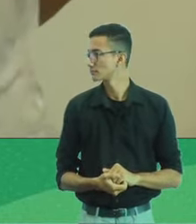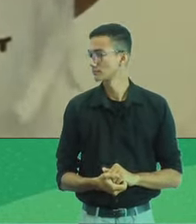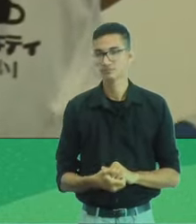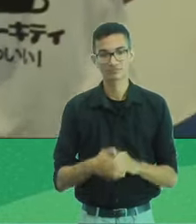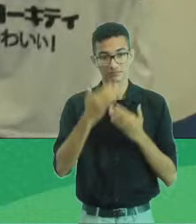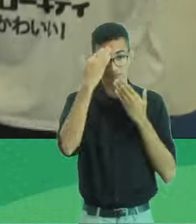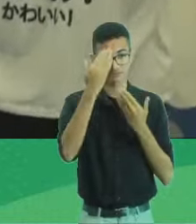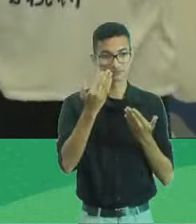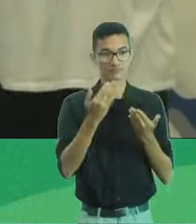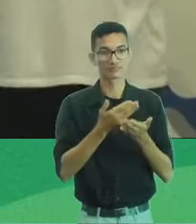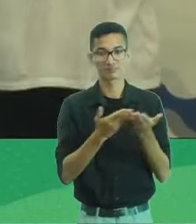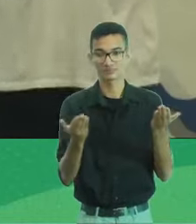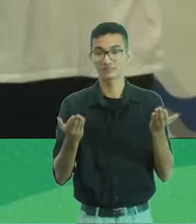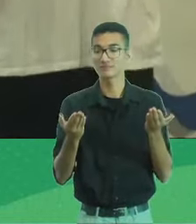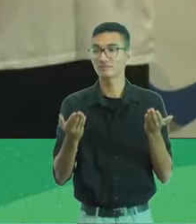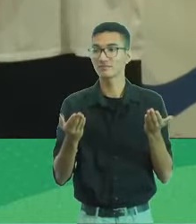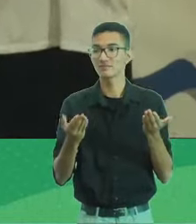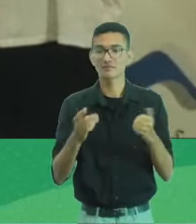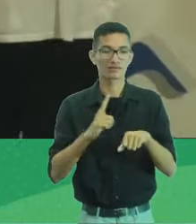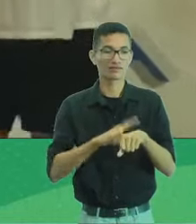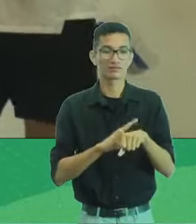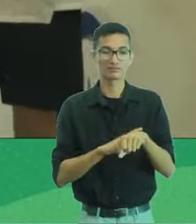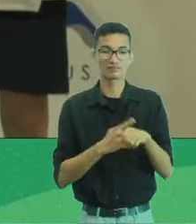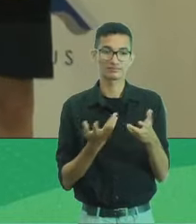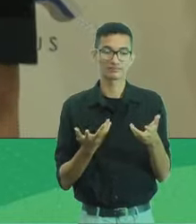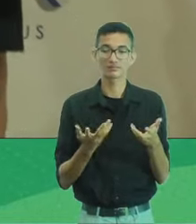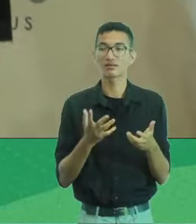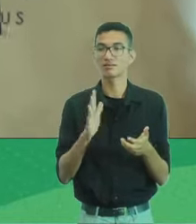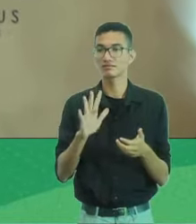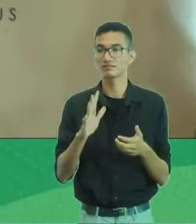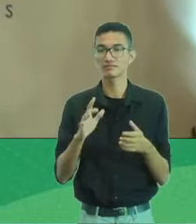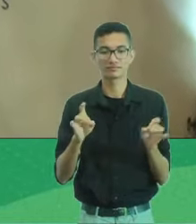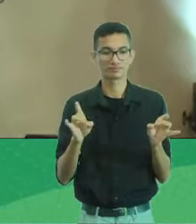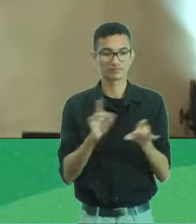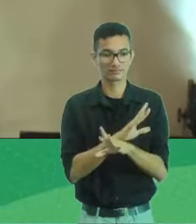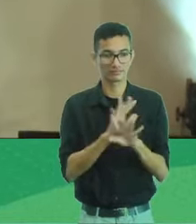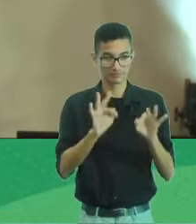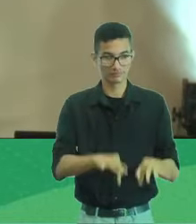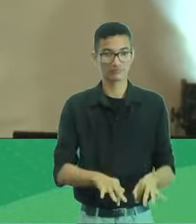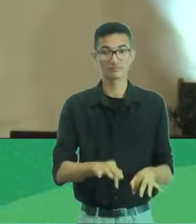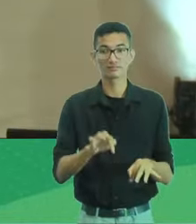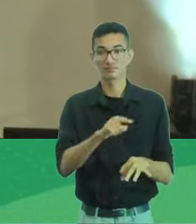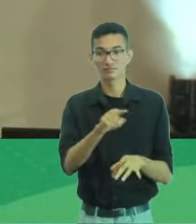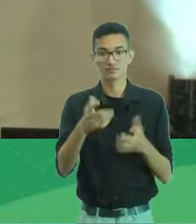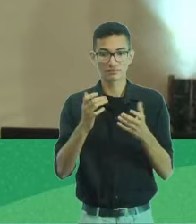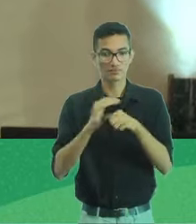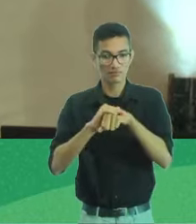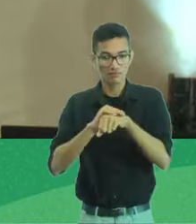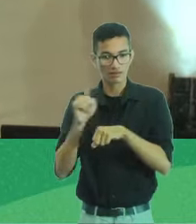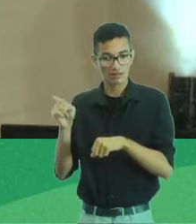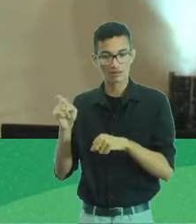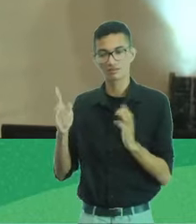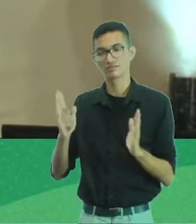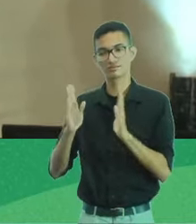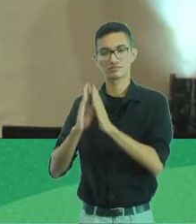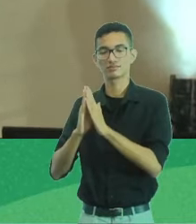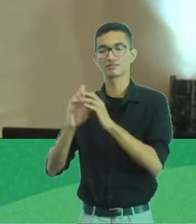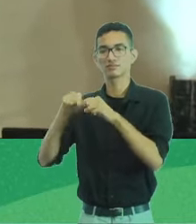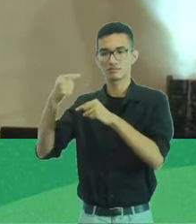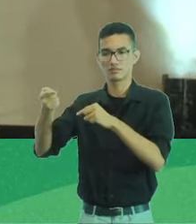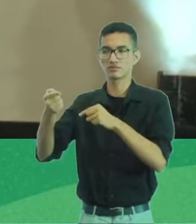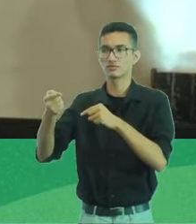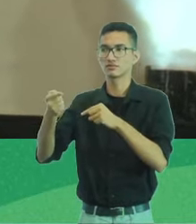muito obrigada pessoal devido ao nosso tempo a gente vai estar encerrando agora caso alguém queira conversar com Edu depois